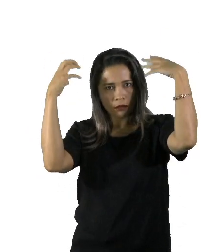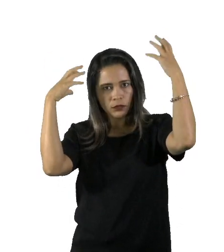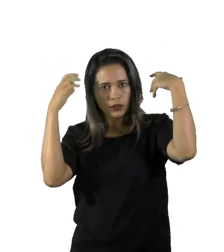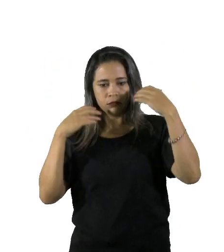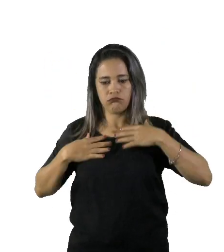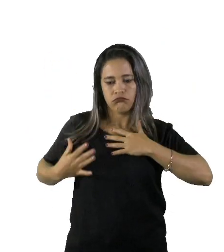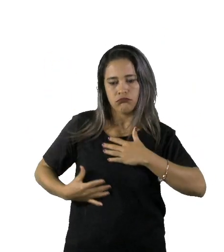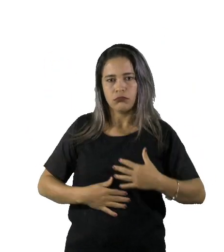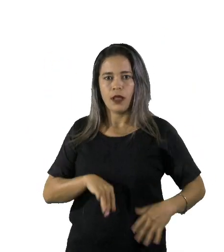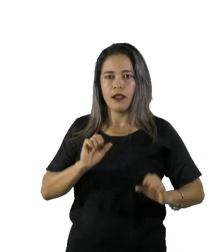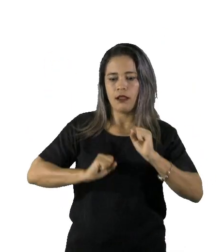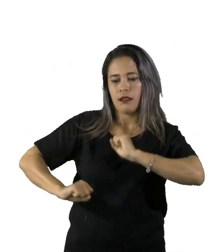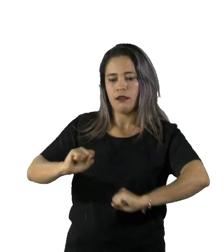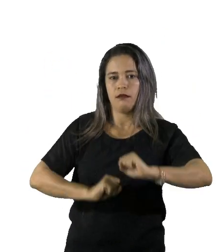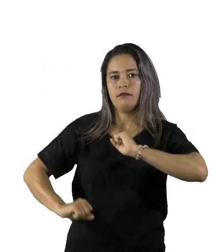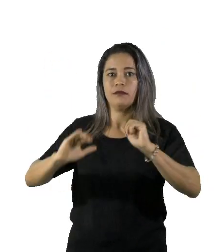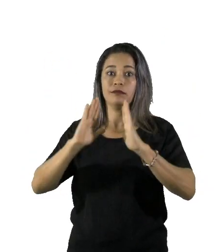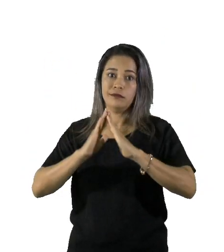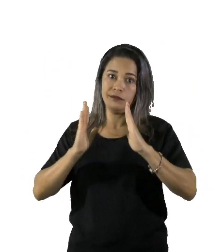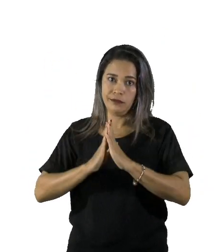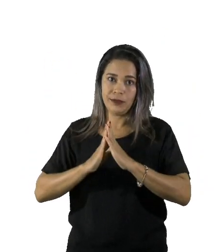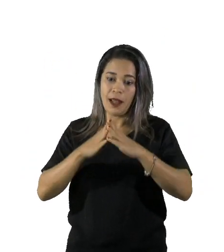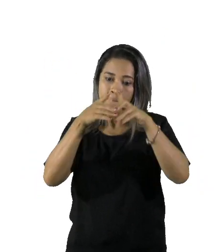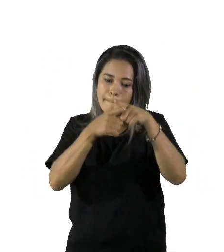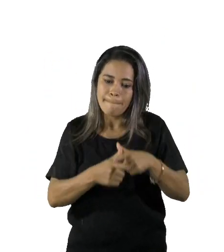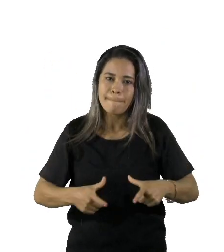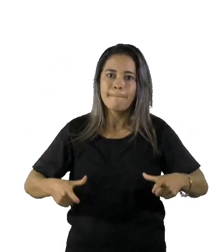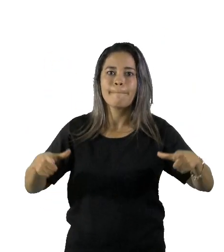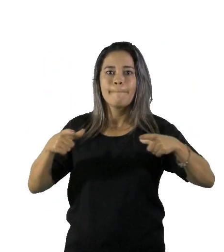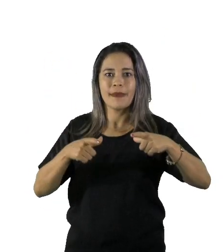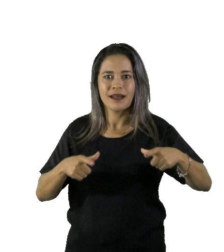higiene, para limpar a casa. Então a maior parte,